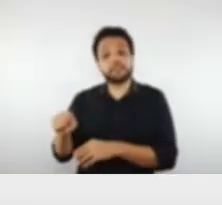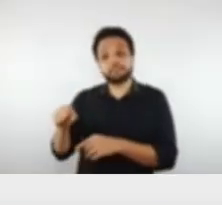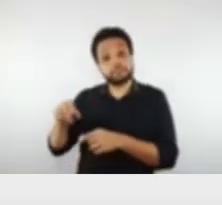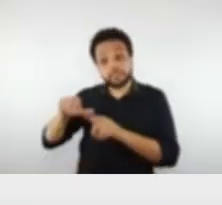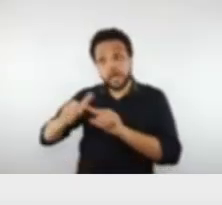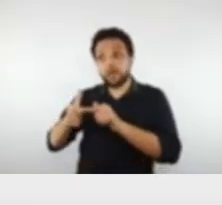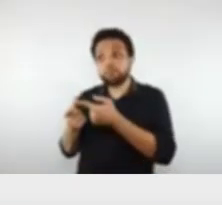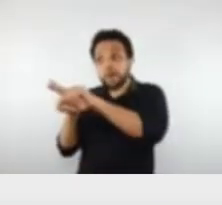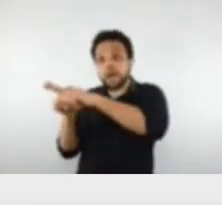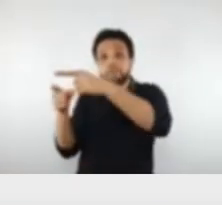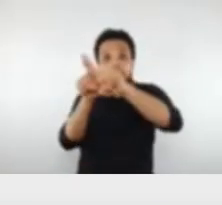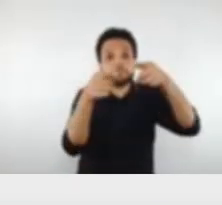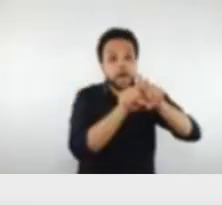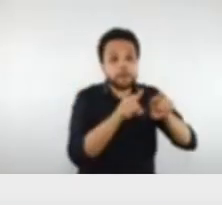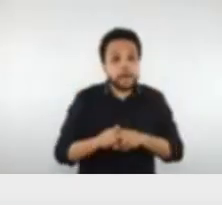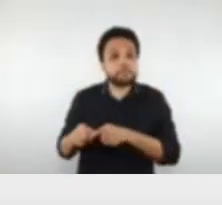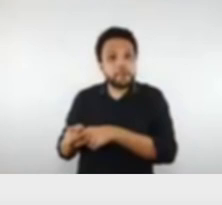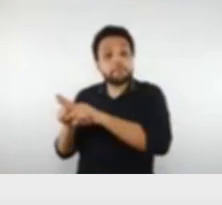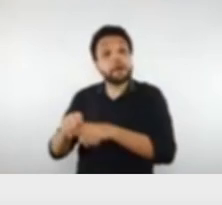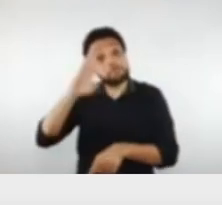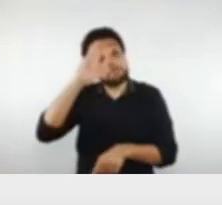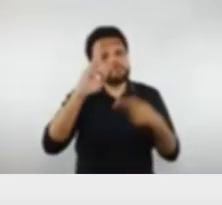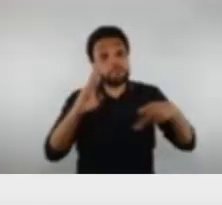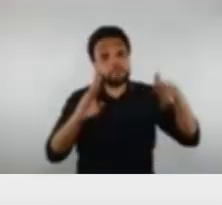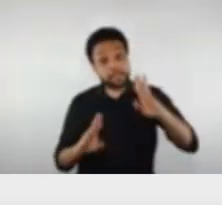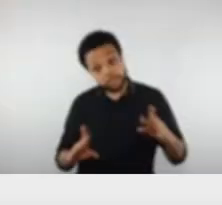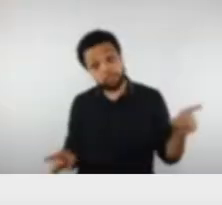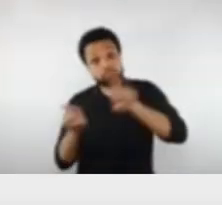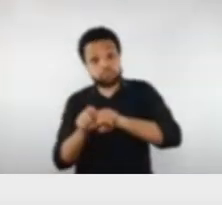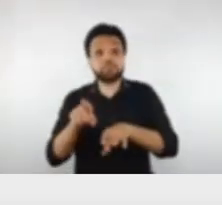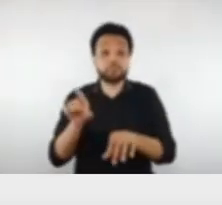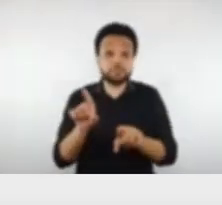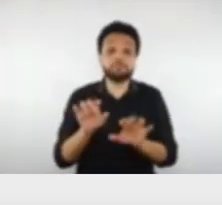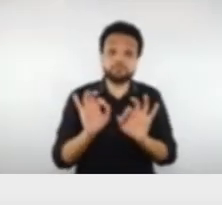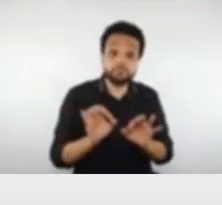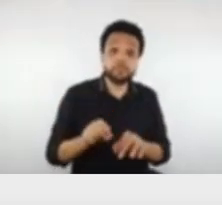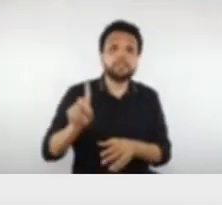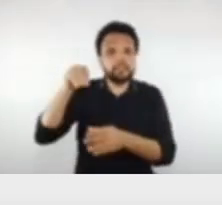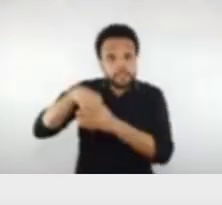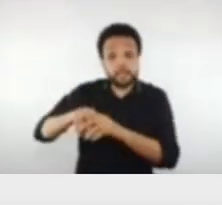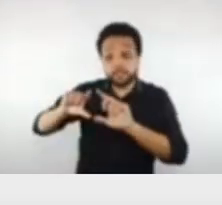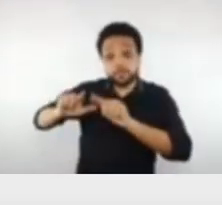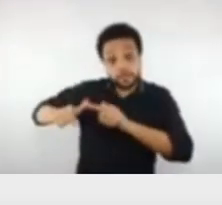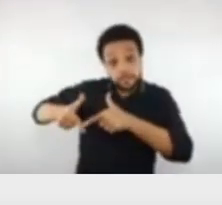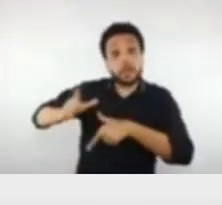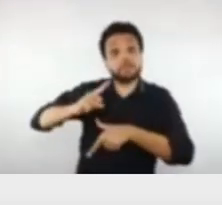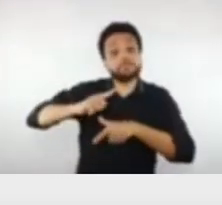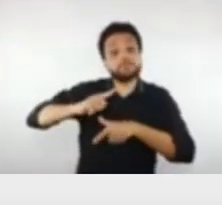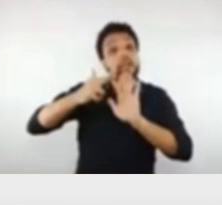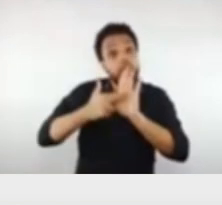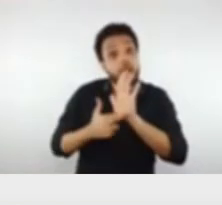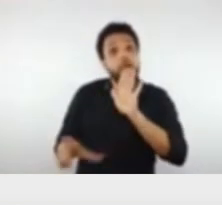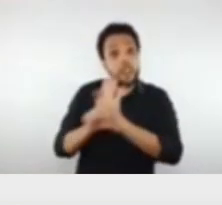países, inclusive com o Brasil, né? Tem uma regulamentação que incentiva